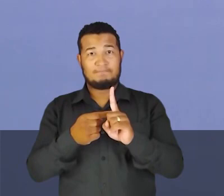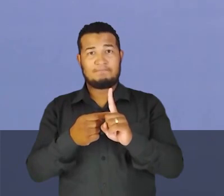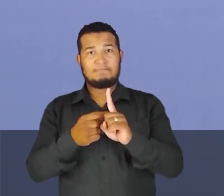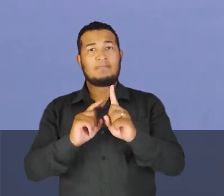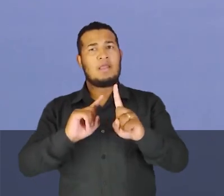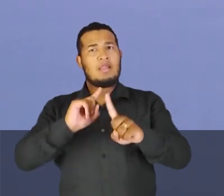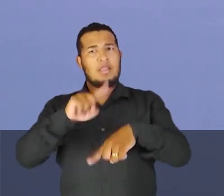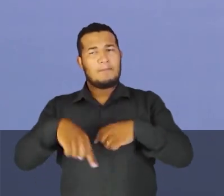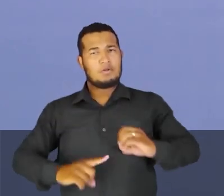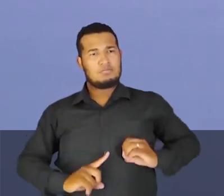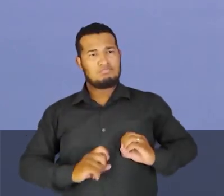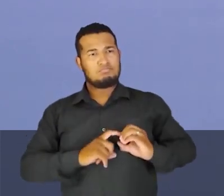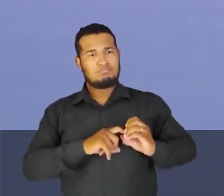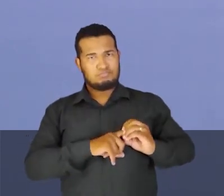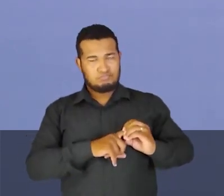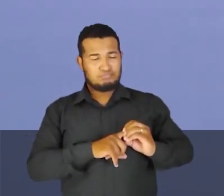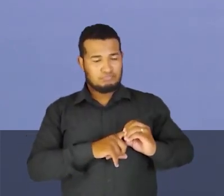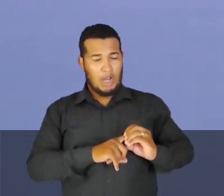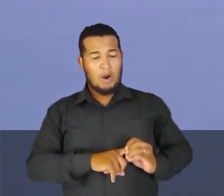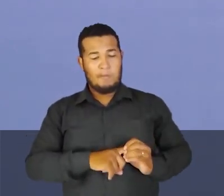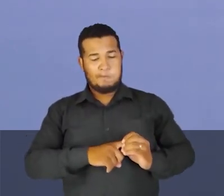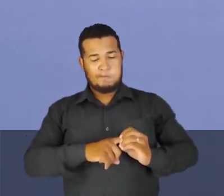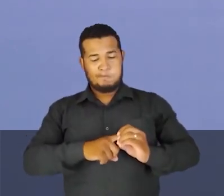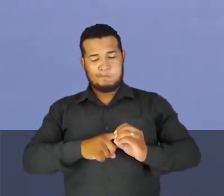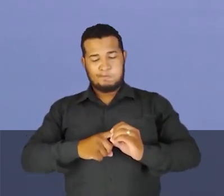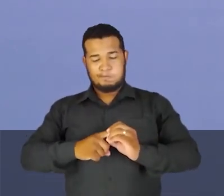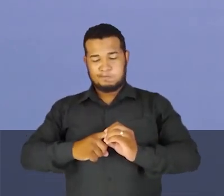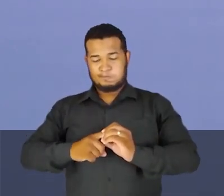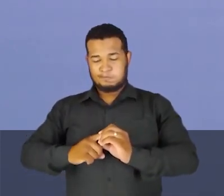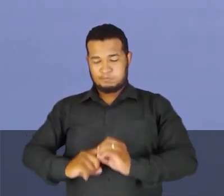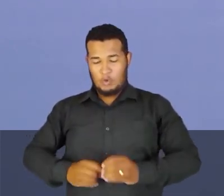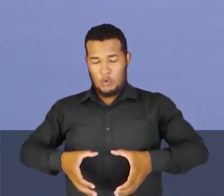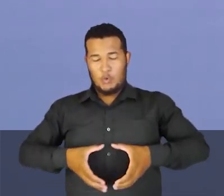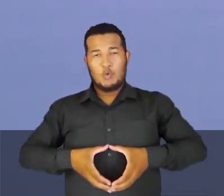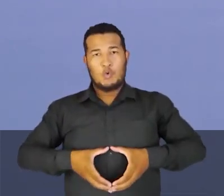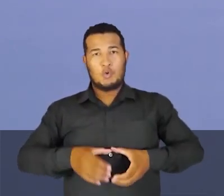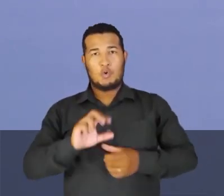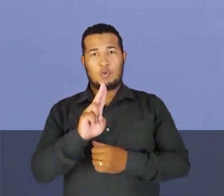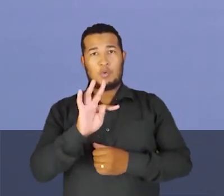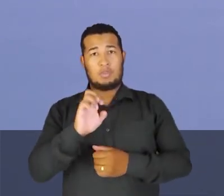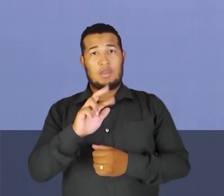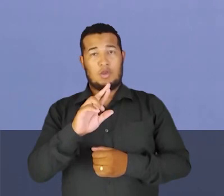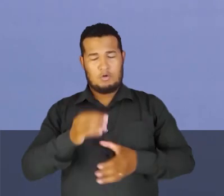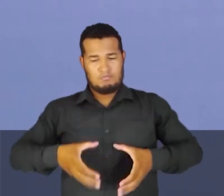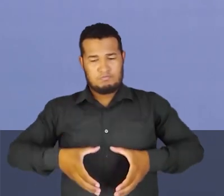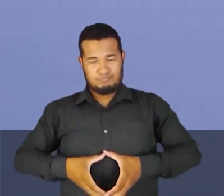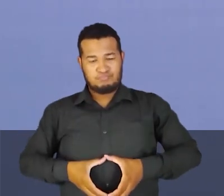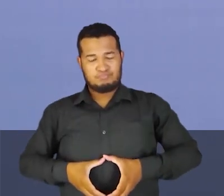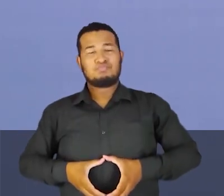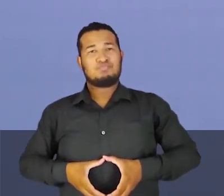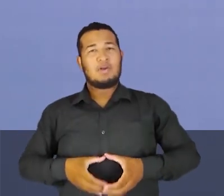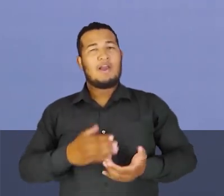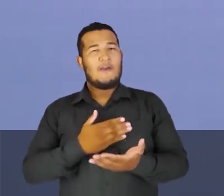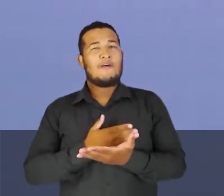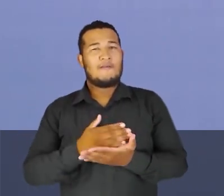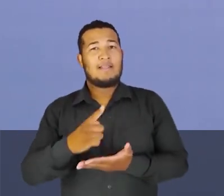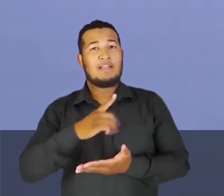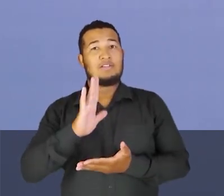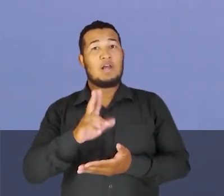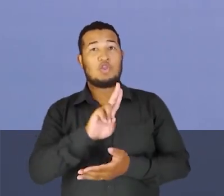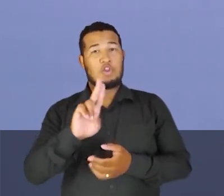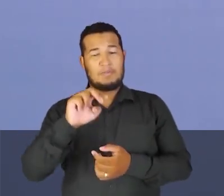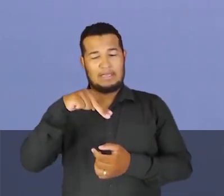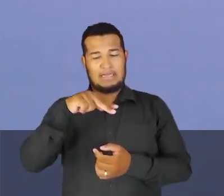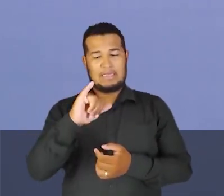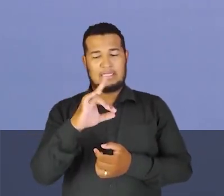Após a fecundação, esse óvulo fecundado ele vai migrar para o útero, vai se fixar no útero, um processo conhecido como